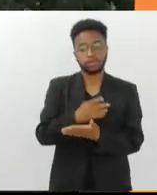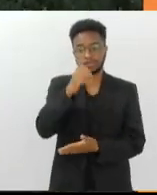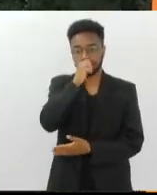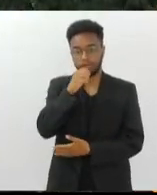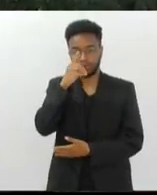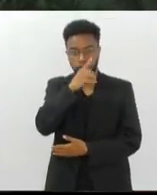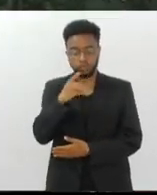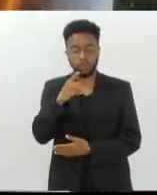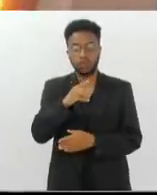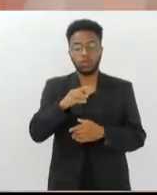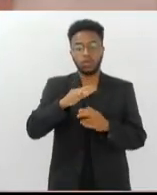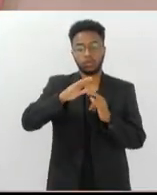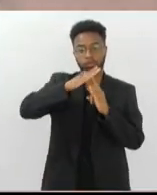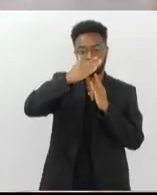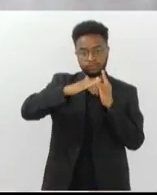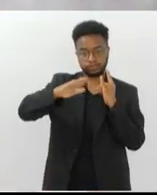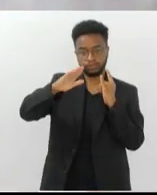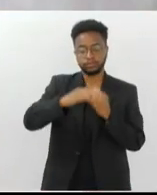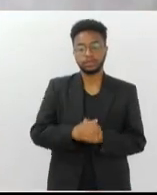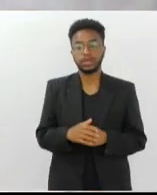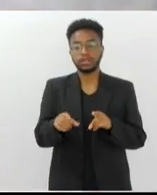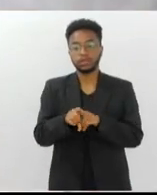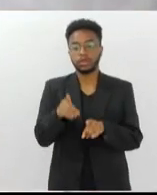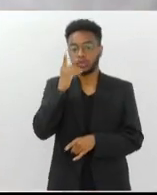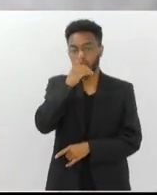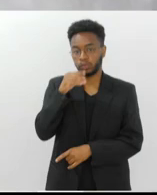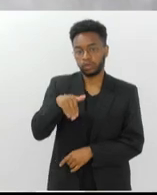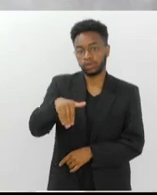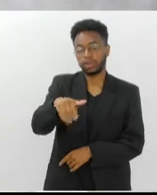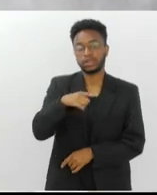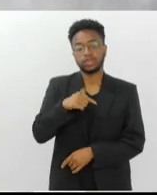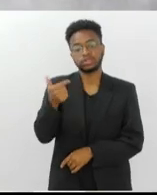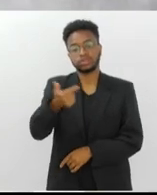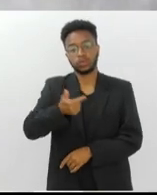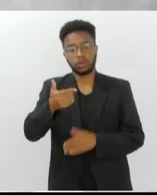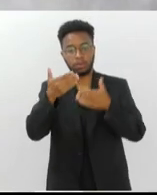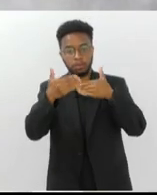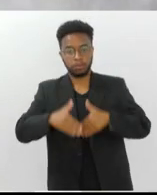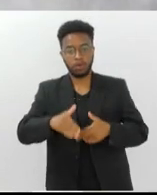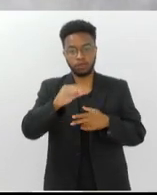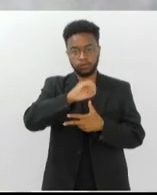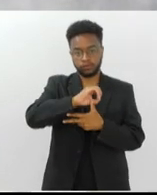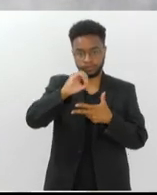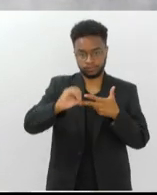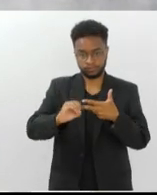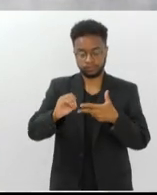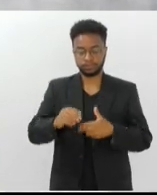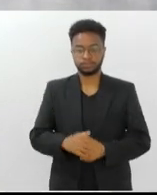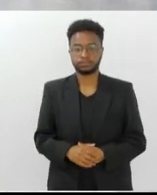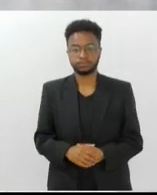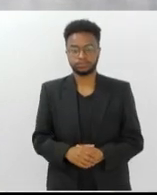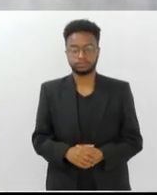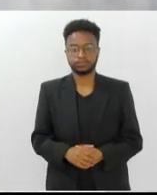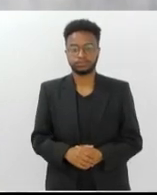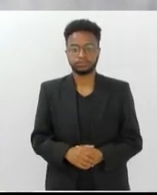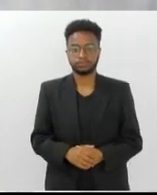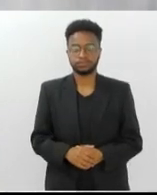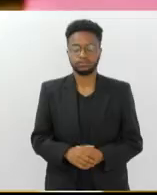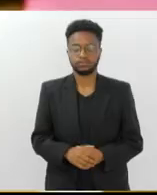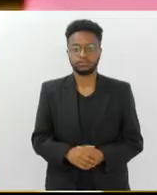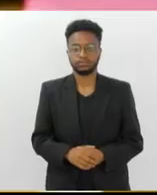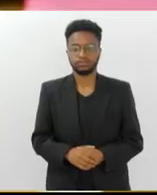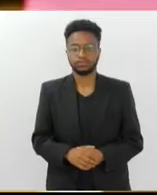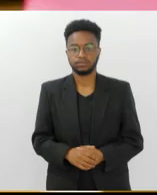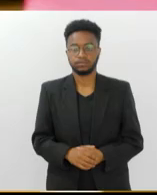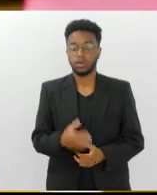no Museu de Arte do Rio. E no domingo tem segunda e última prova do Exame Nacional do Ensino Médio, Enem